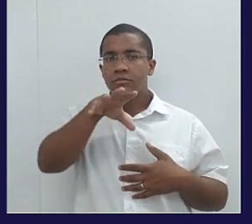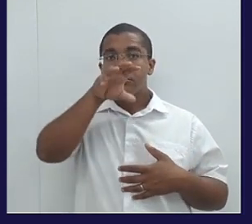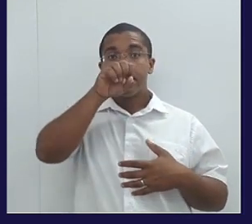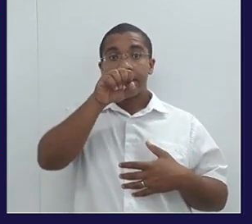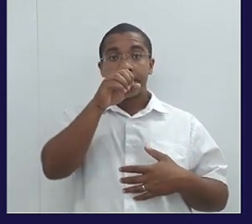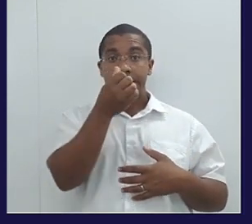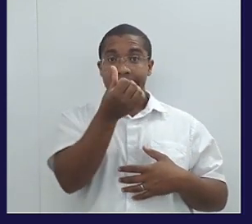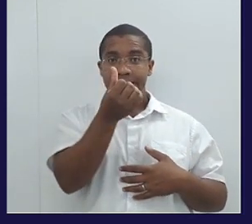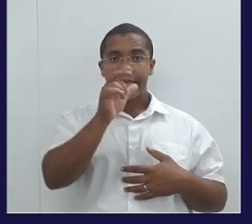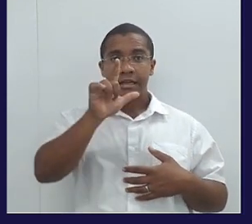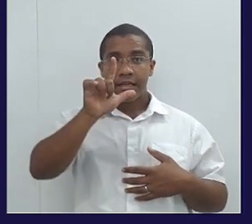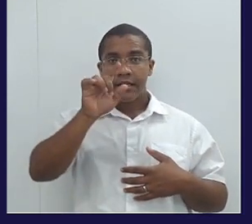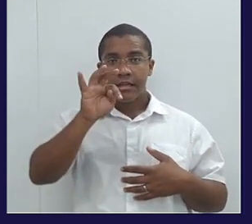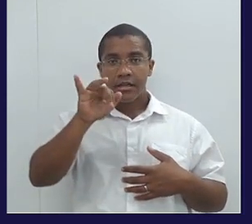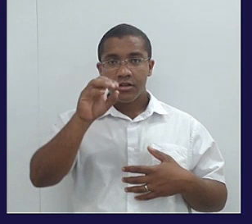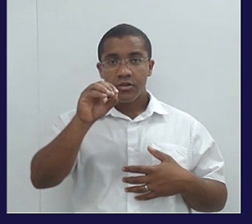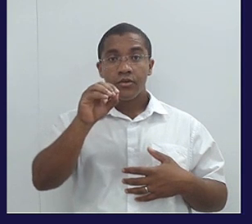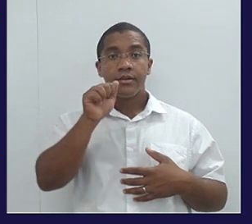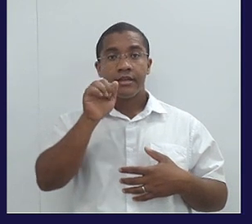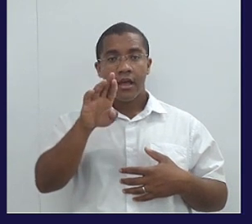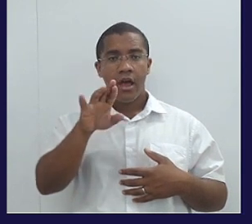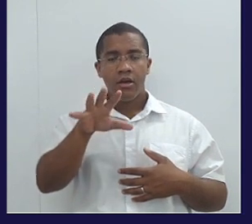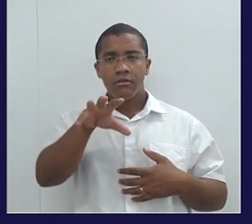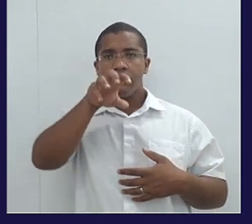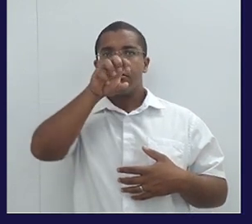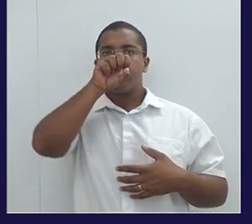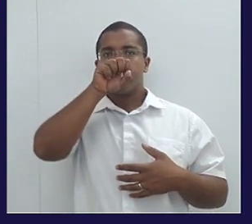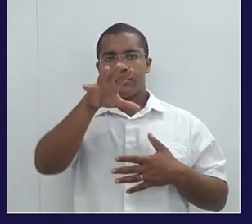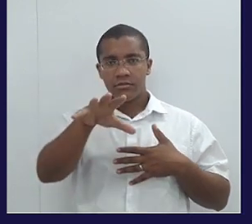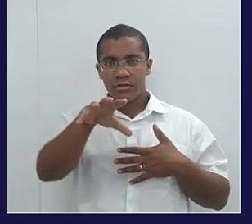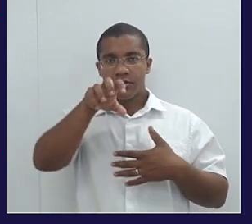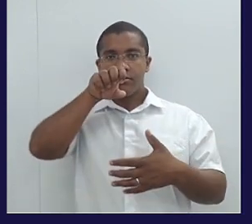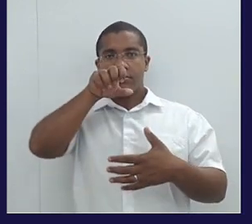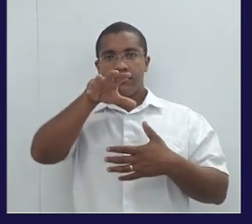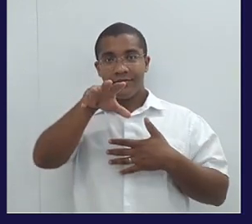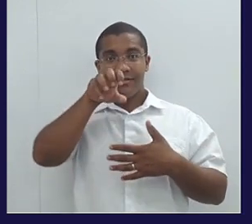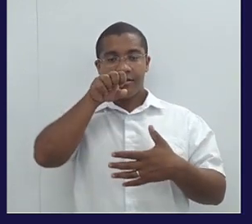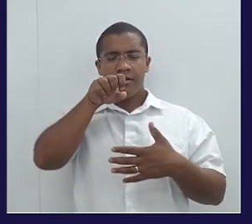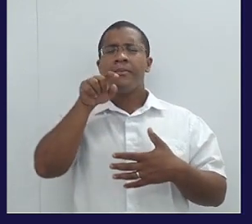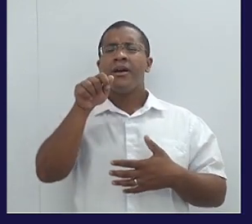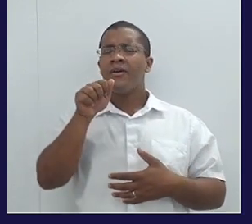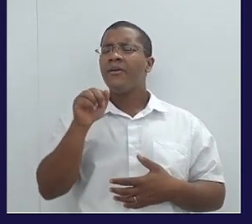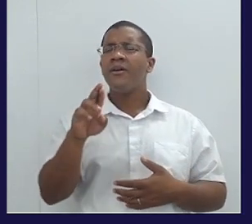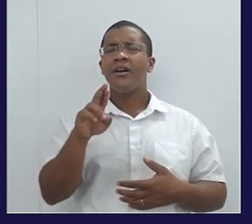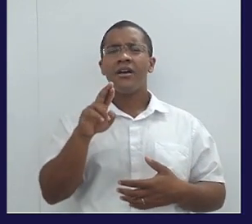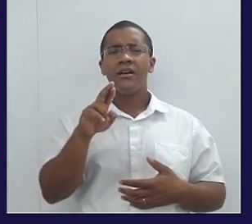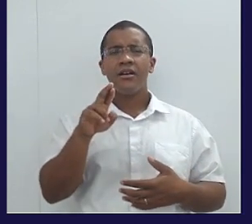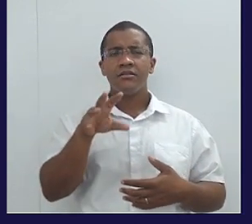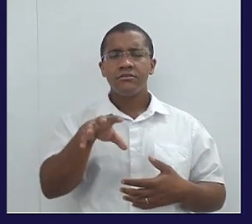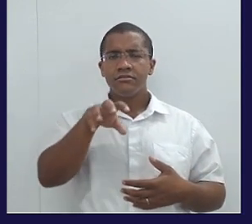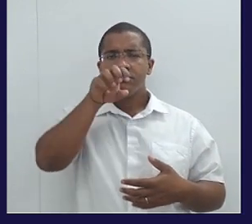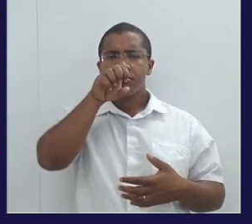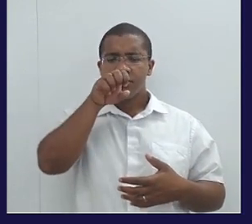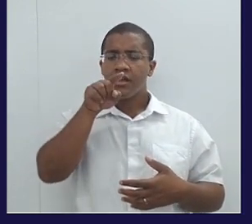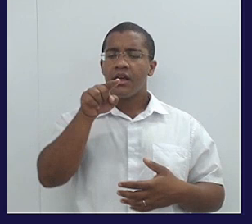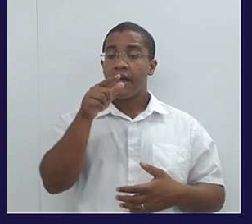por minuto. Vale a pena lembrar que o ar, na realidade, ele é composto